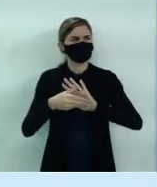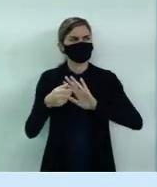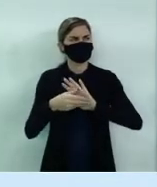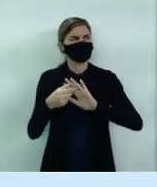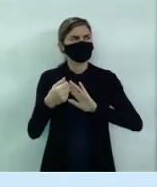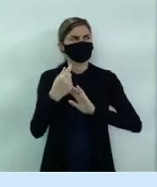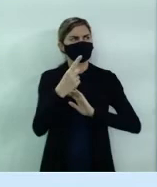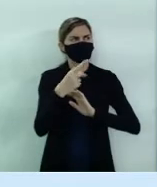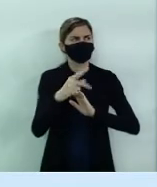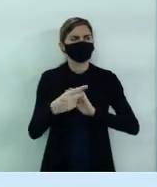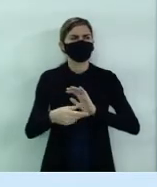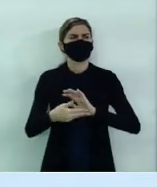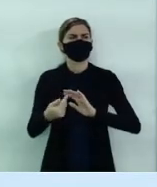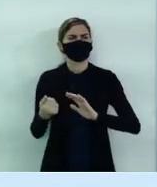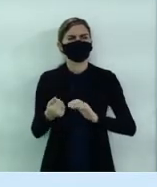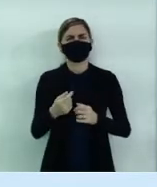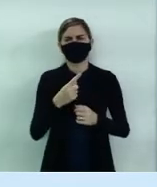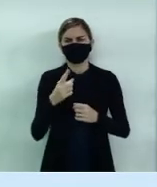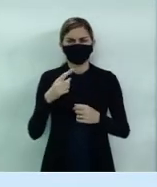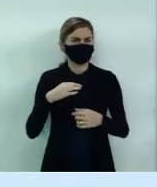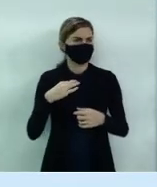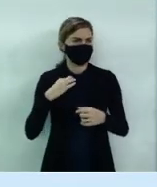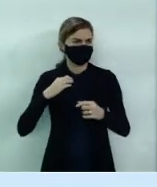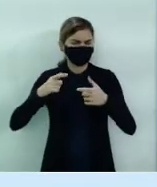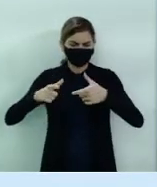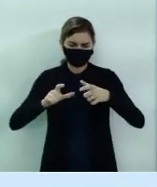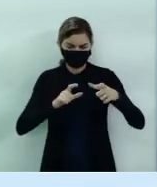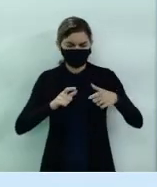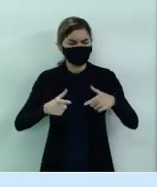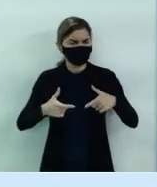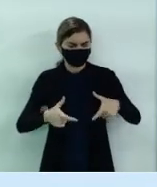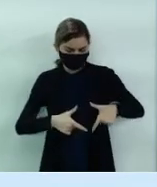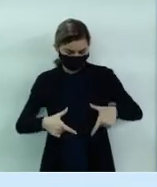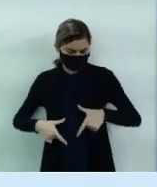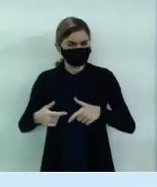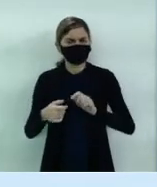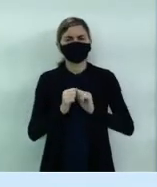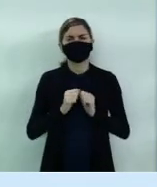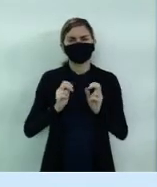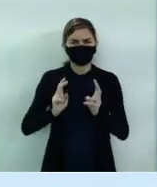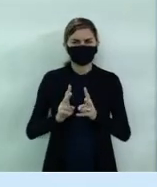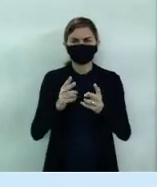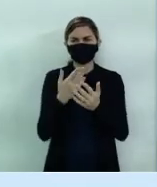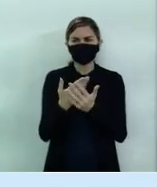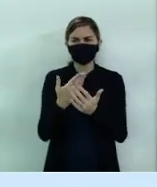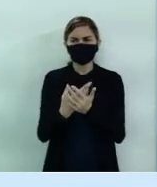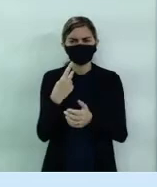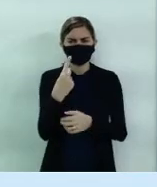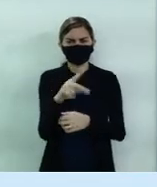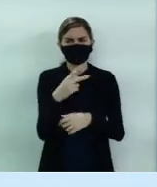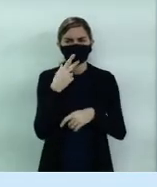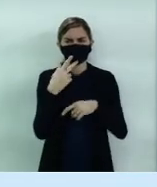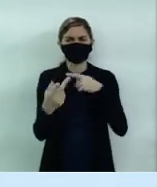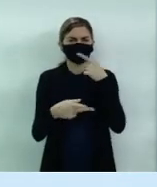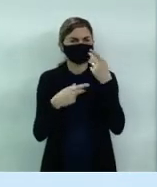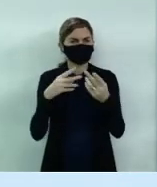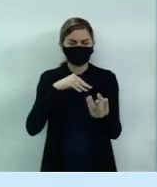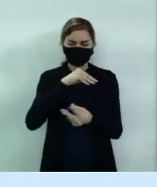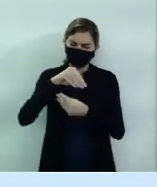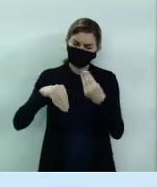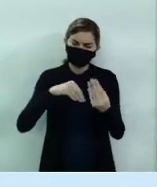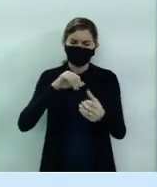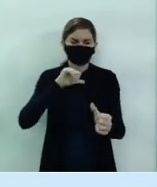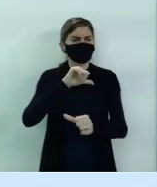questão da mancha. Então vamos continuar a nossa aula. E aí vamos falar sobre essa mistura